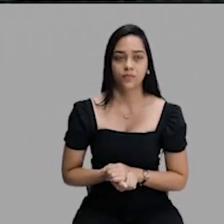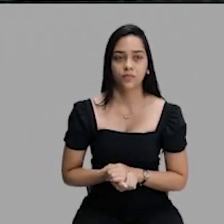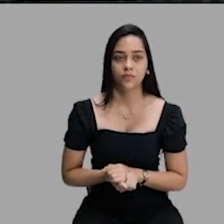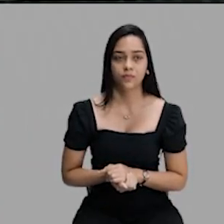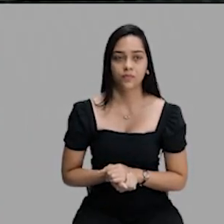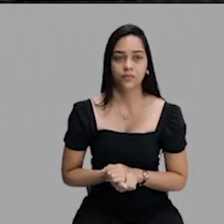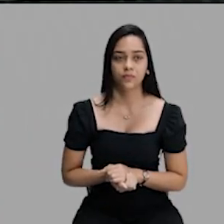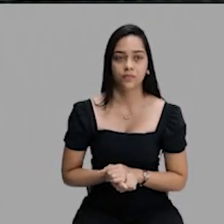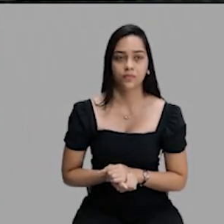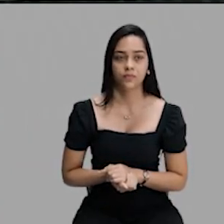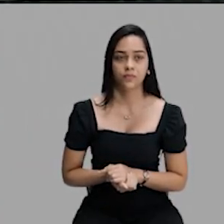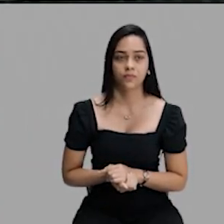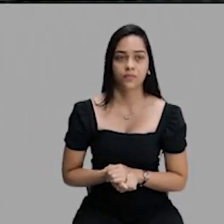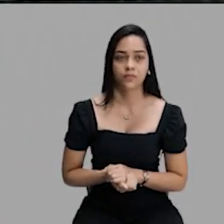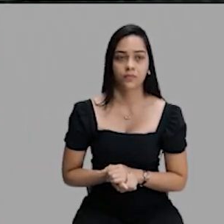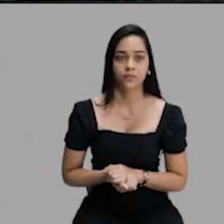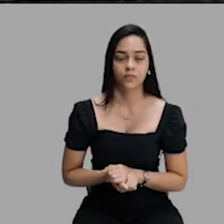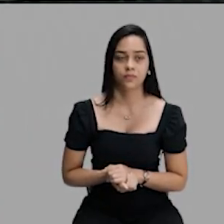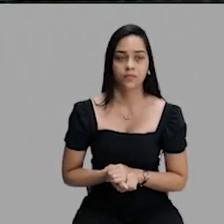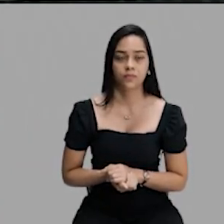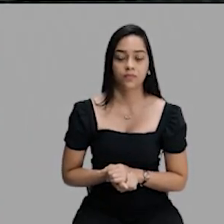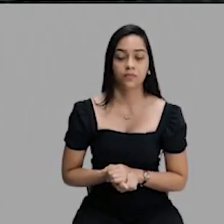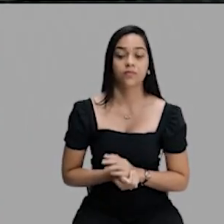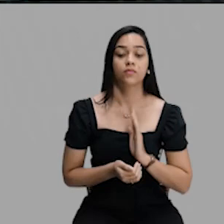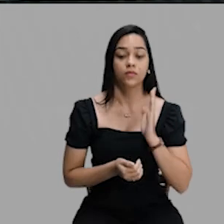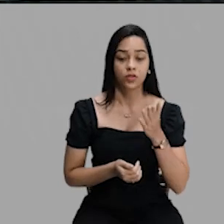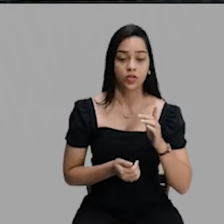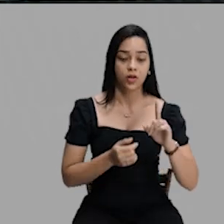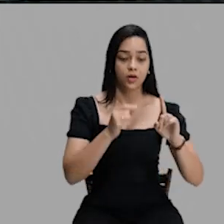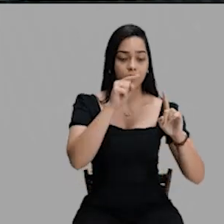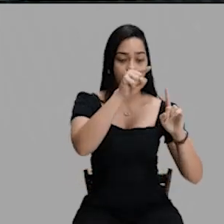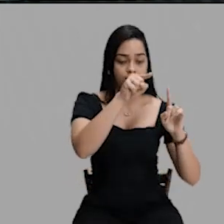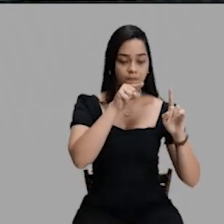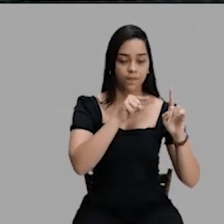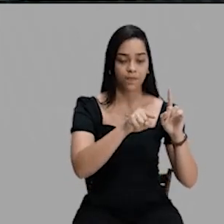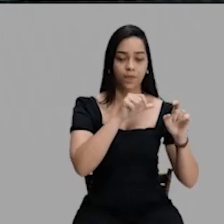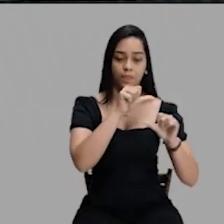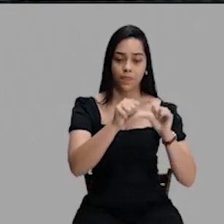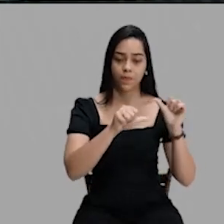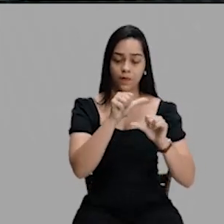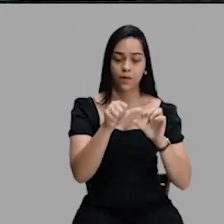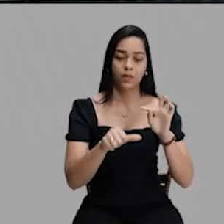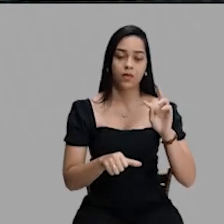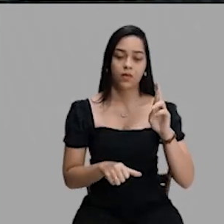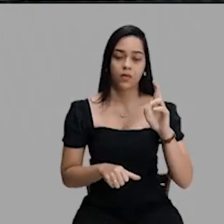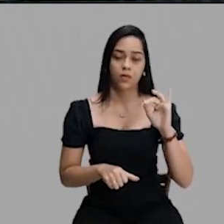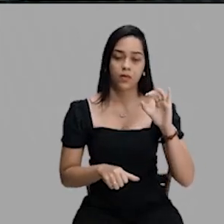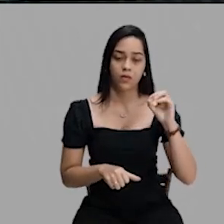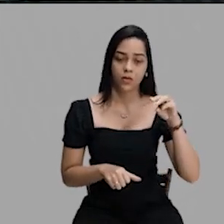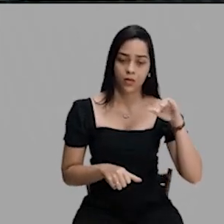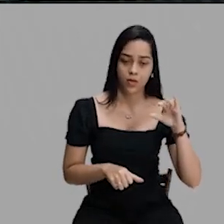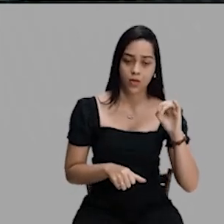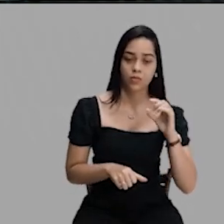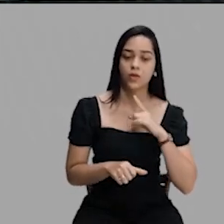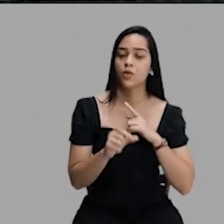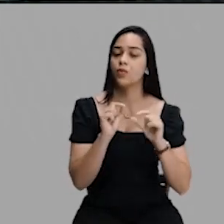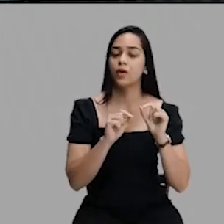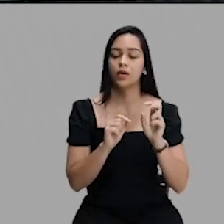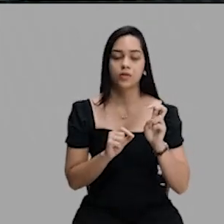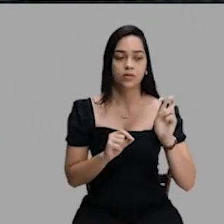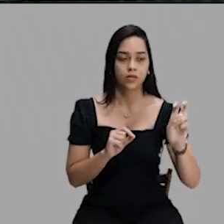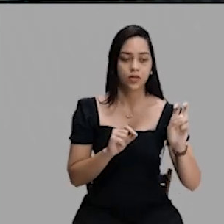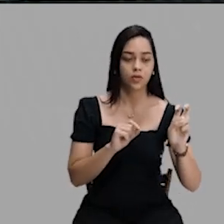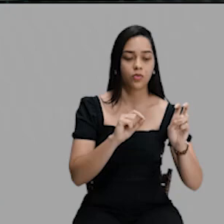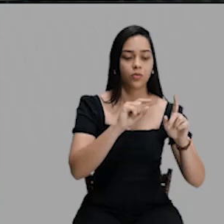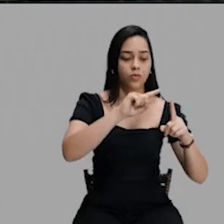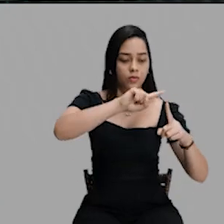Ok? Bom, fatorando ou transformando no trinômio quadrado perfeito, eu vou ter 5 multiplicado por